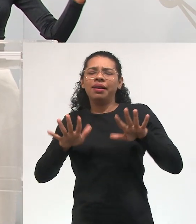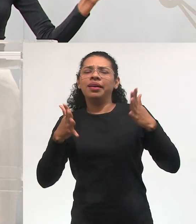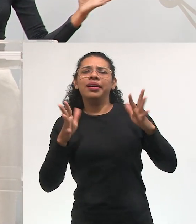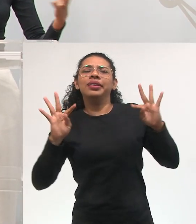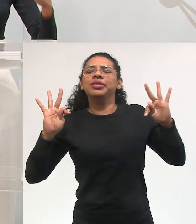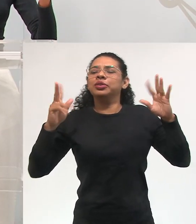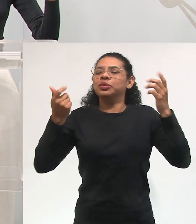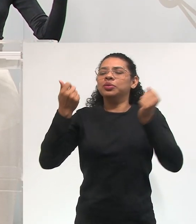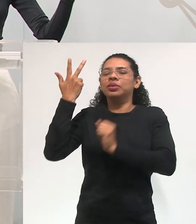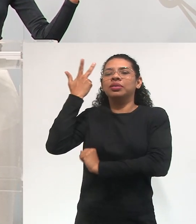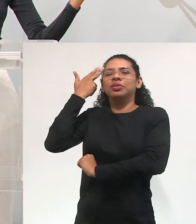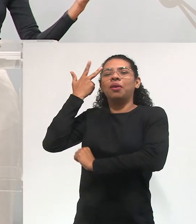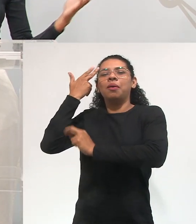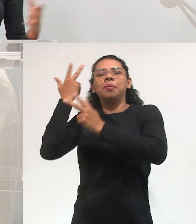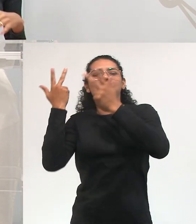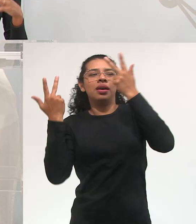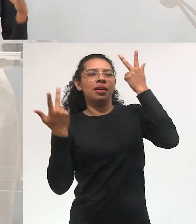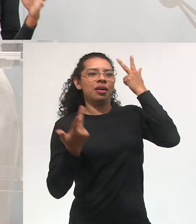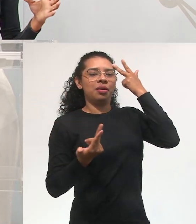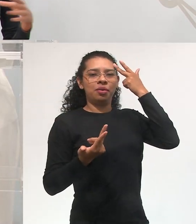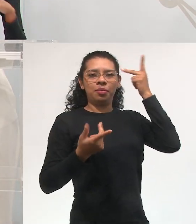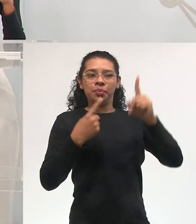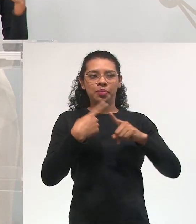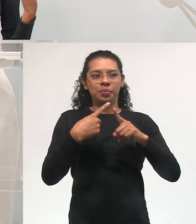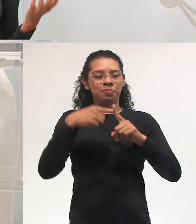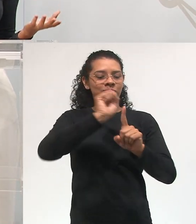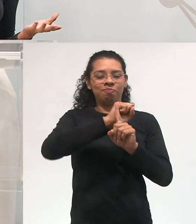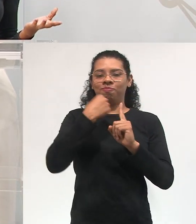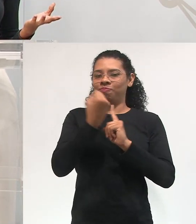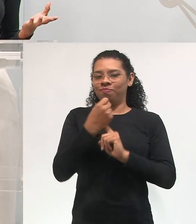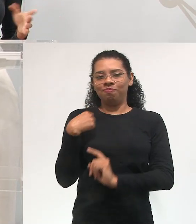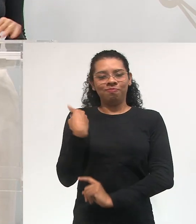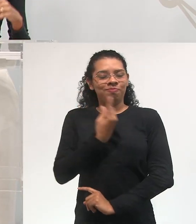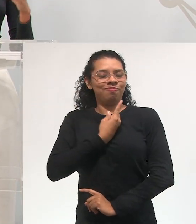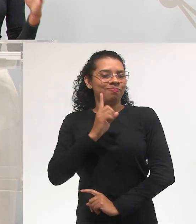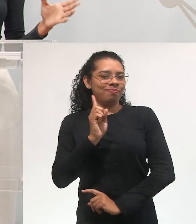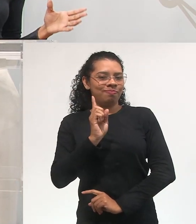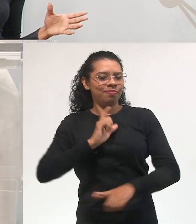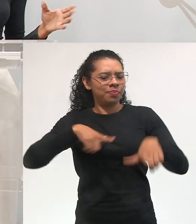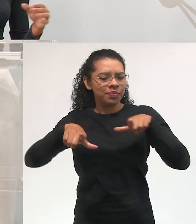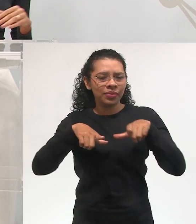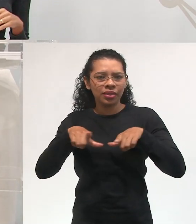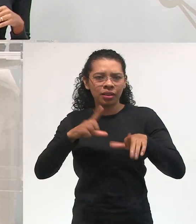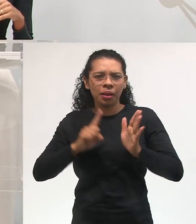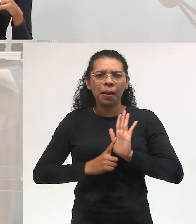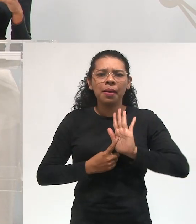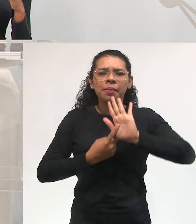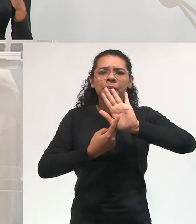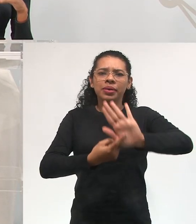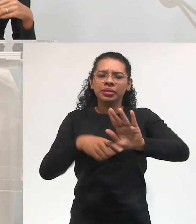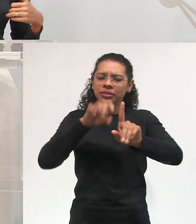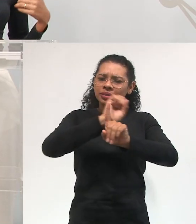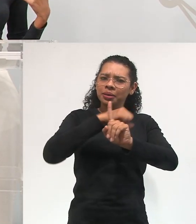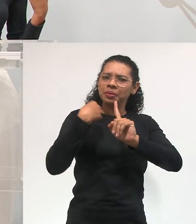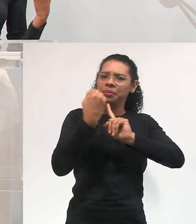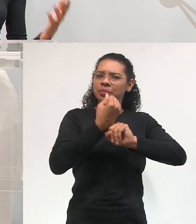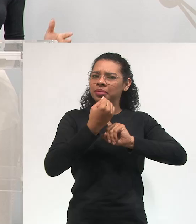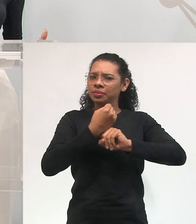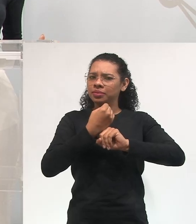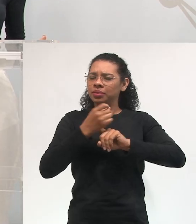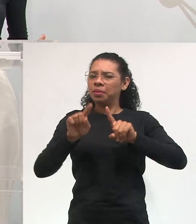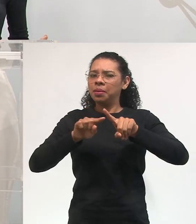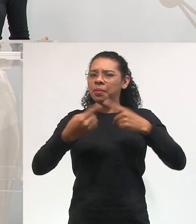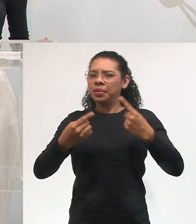conflui de forma natural, né? Porque na sociologia nós não iremos trabalhar com naturalidade, nós iremos trabalhar com